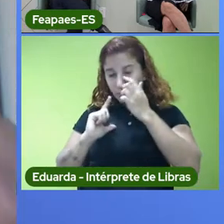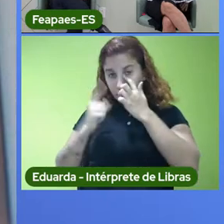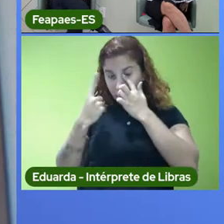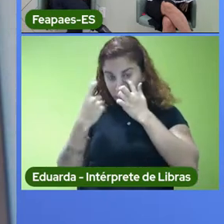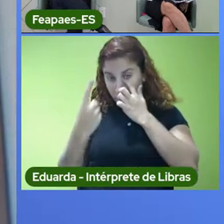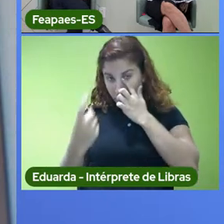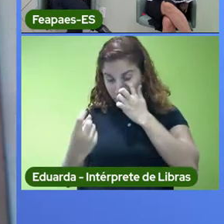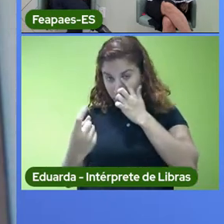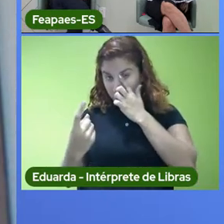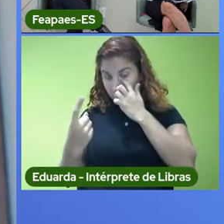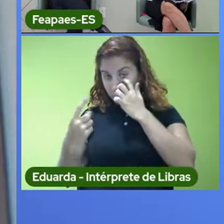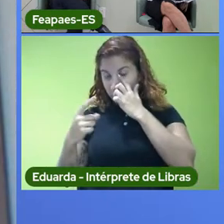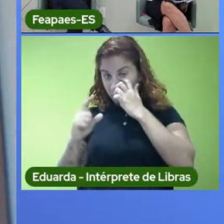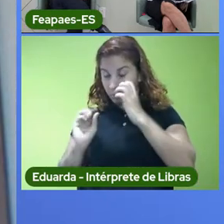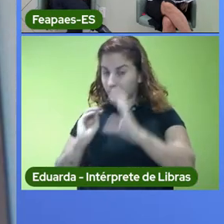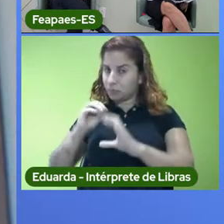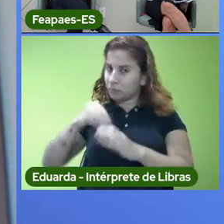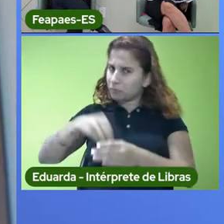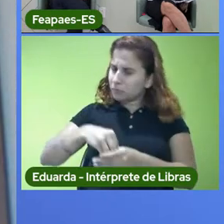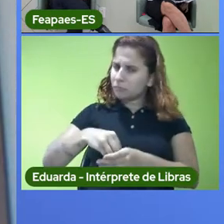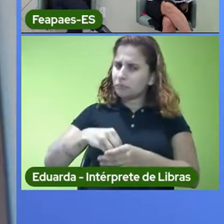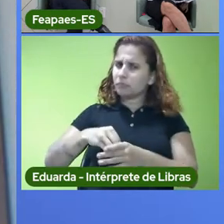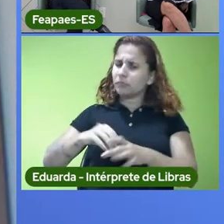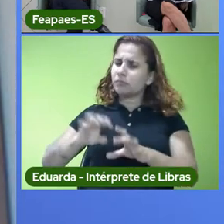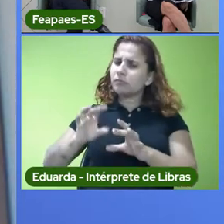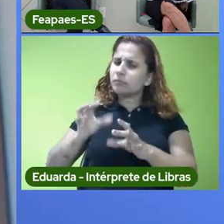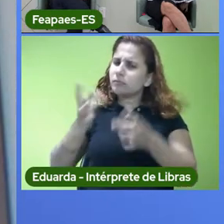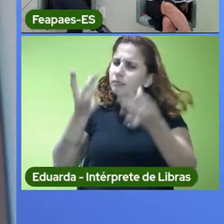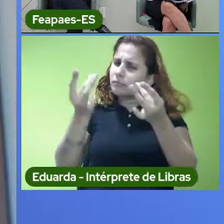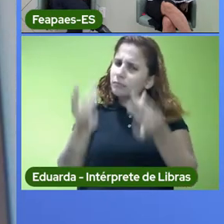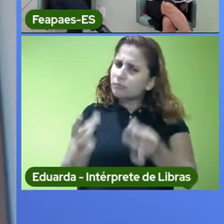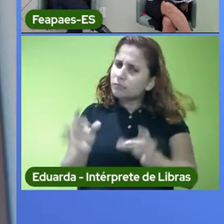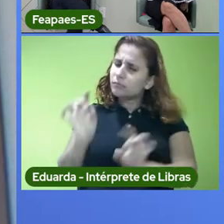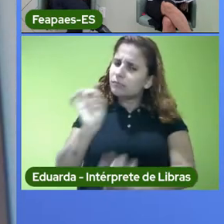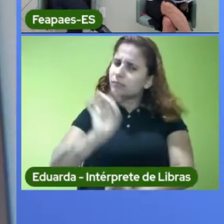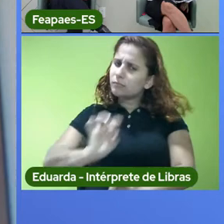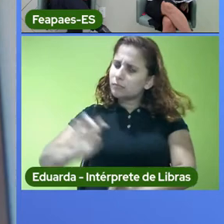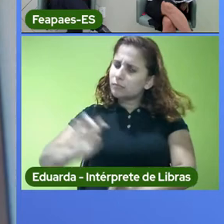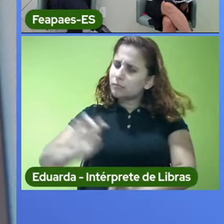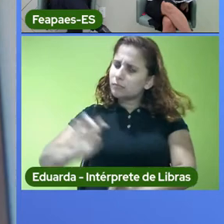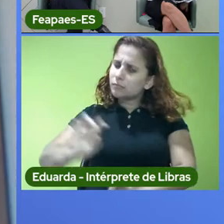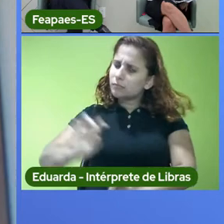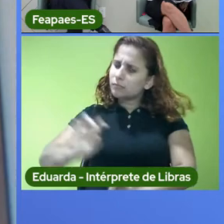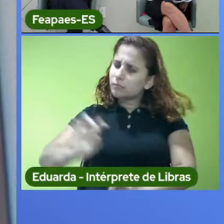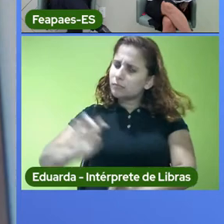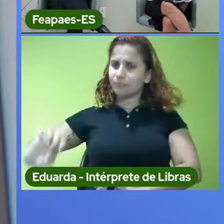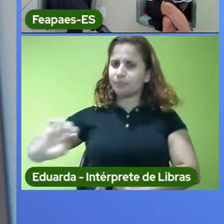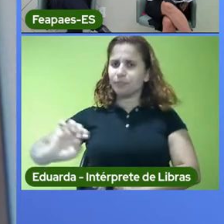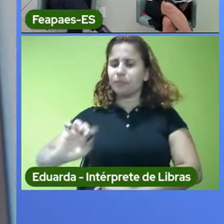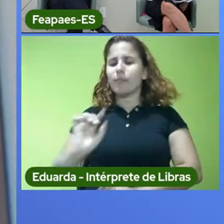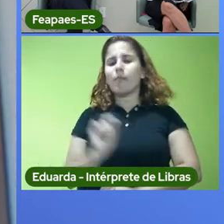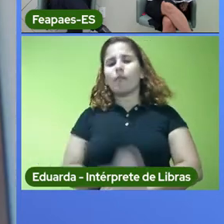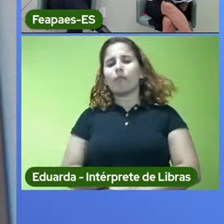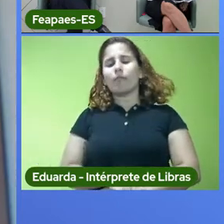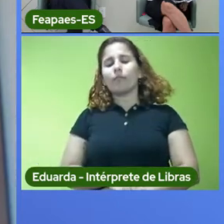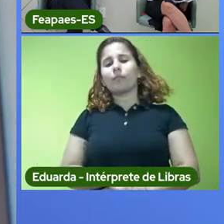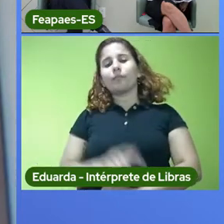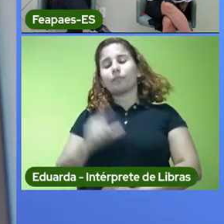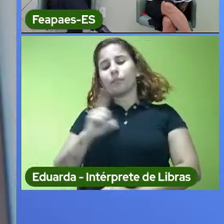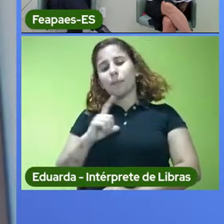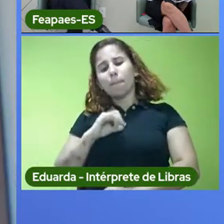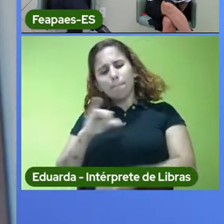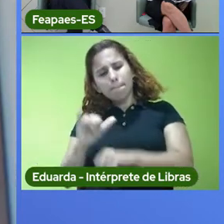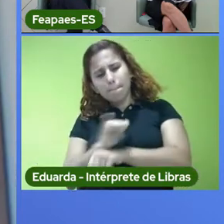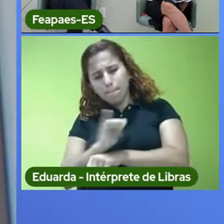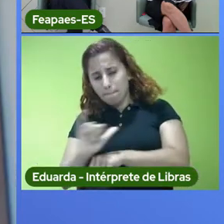dentro, né, das suas particularidades, das suas singularidades, aí algo como uma estratégia interessante, né, para